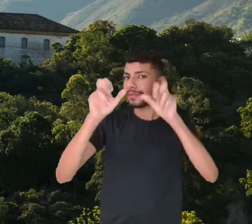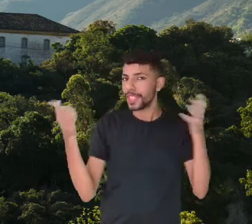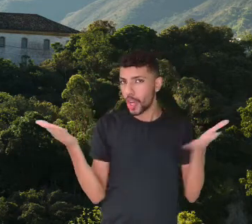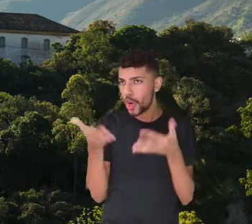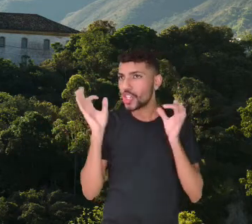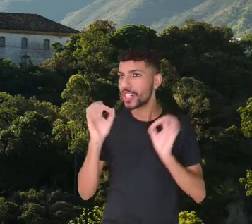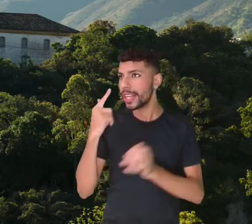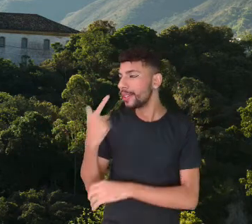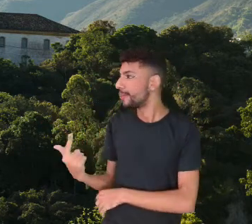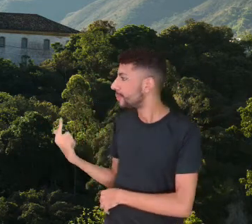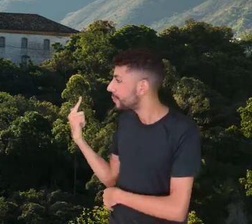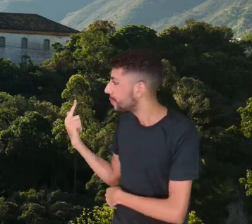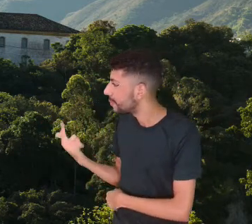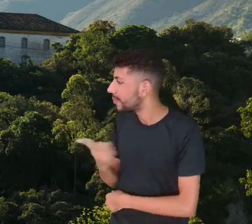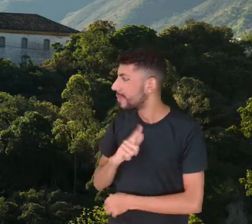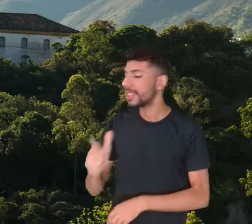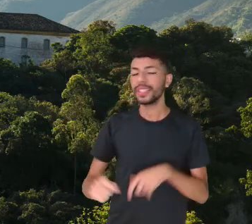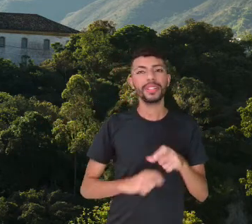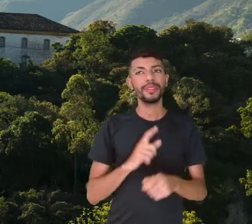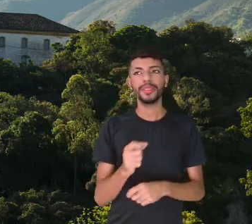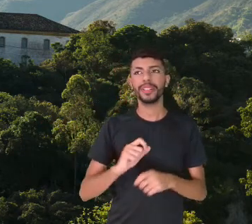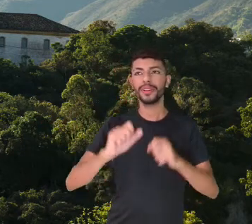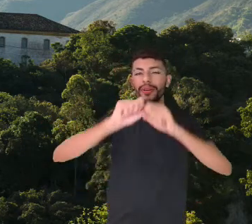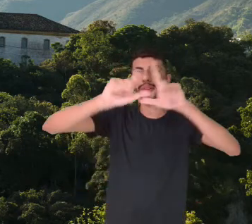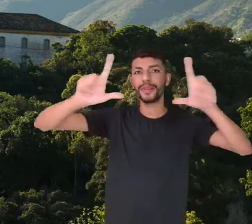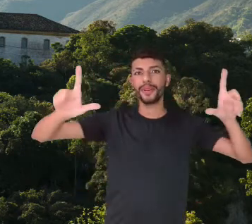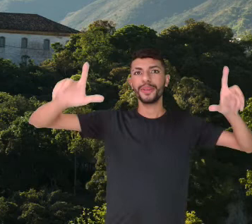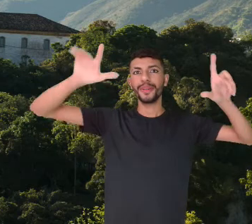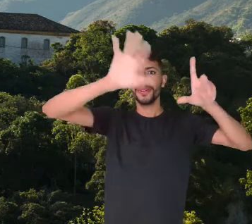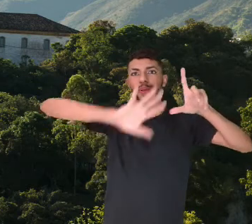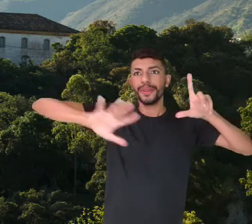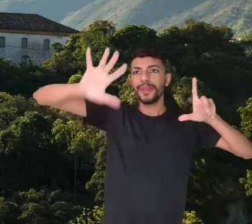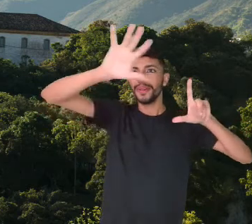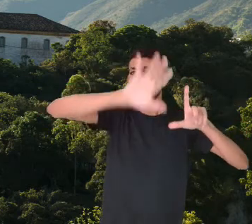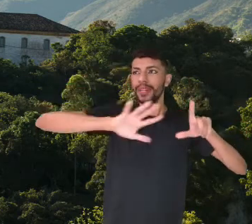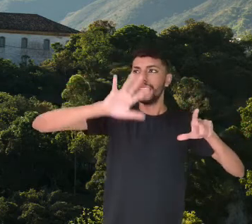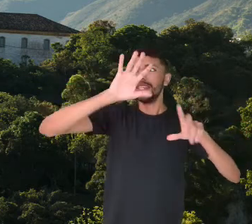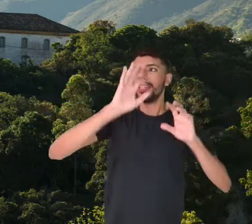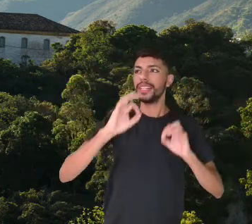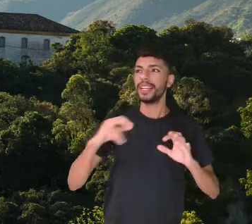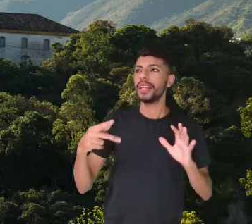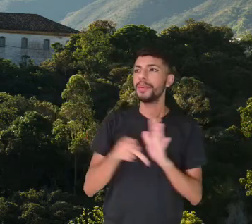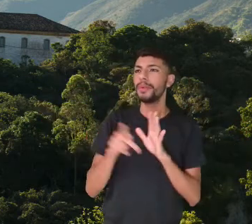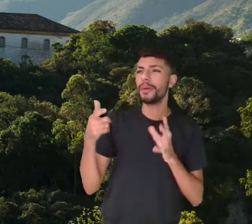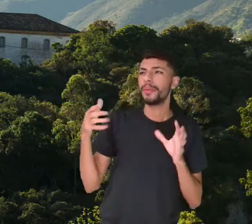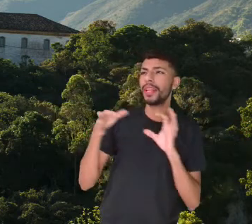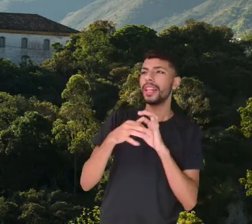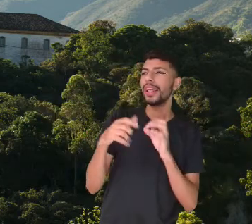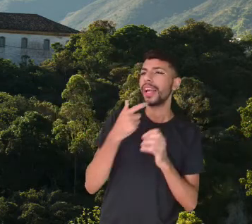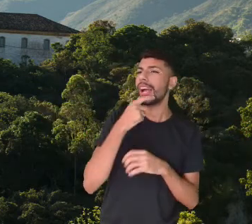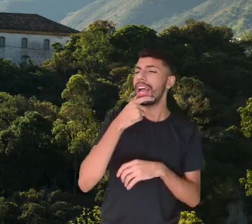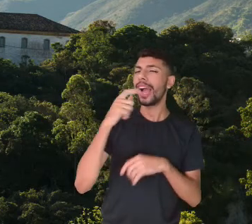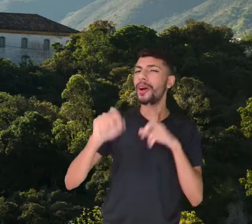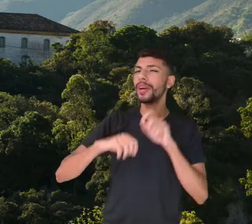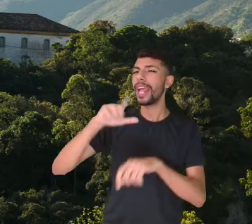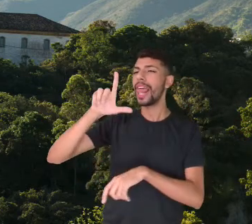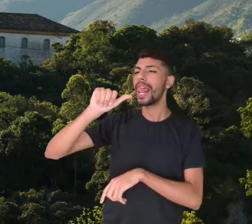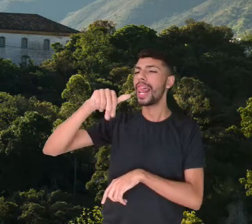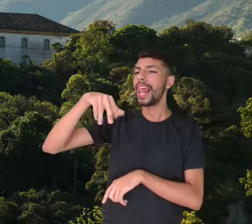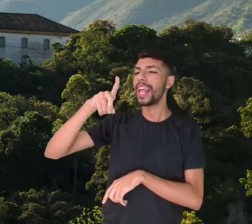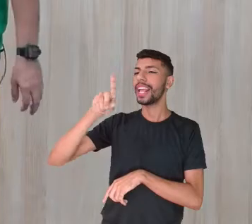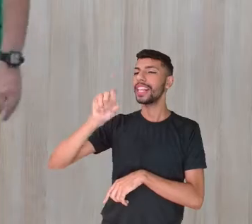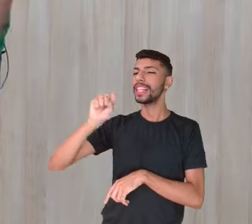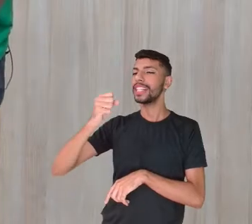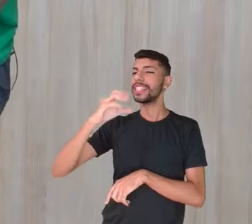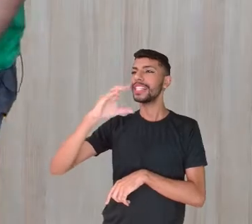tem uma paisagem, né, professor? Aquele velho do inglês, né? Landscape.